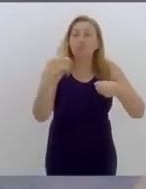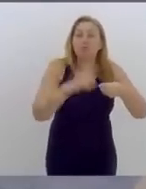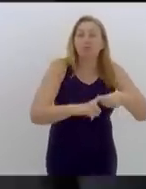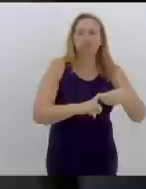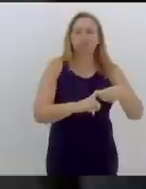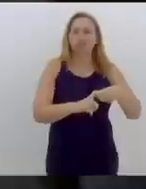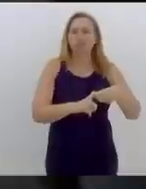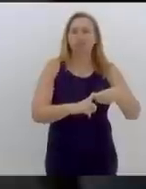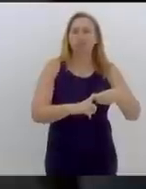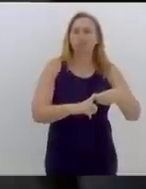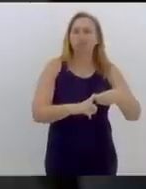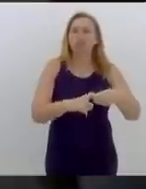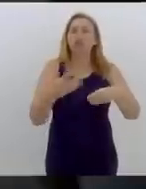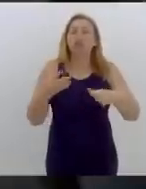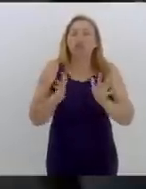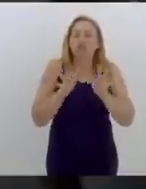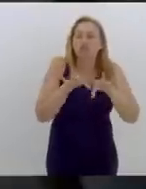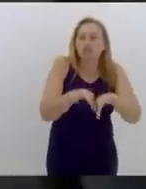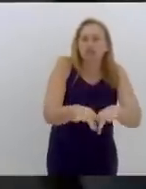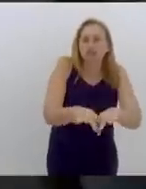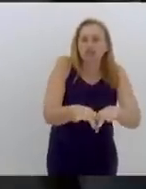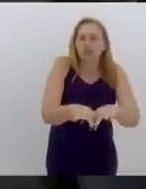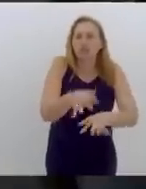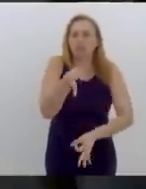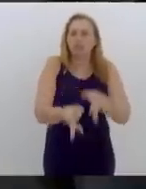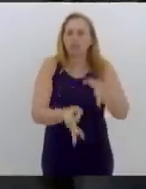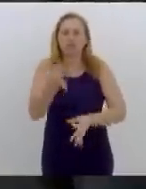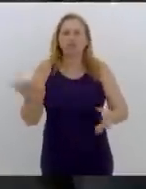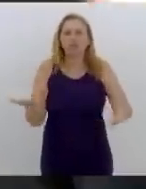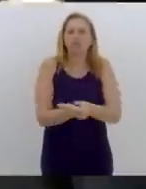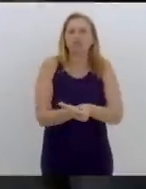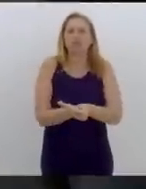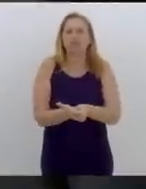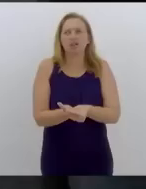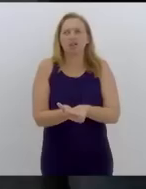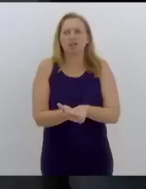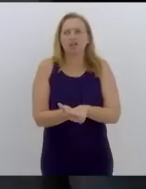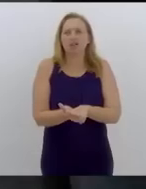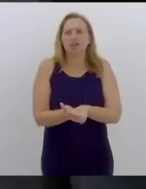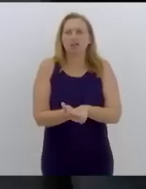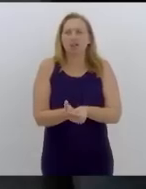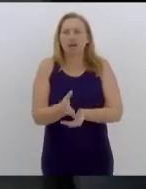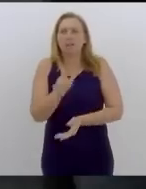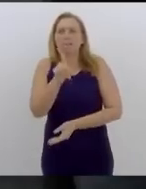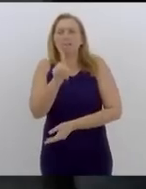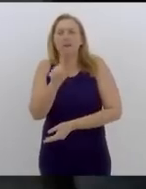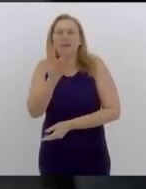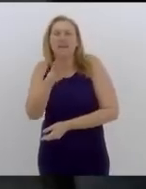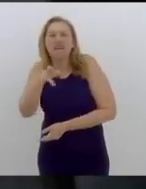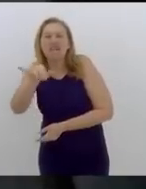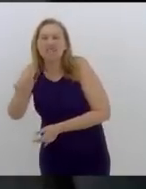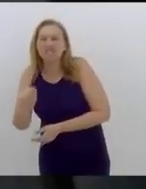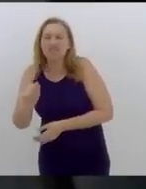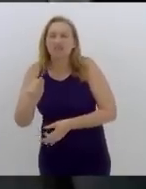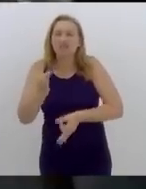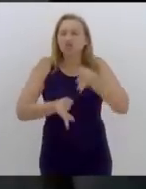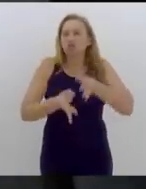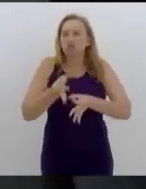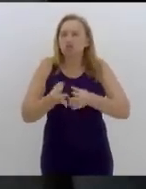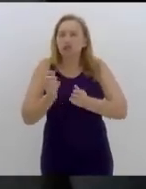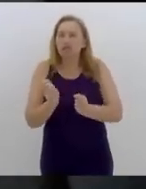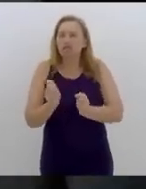estão chegando ao final do processo judicial perícia judicial está dando